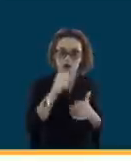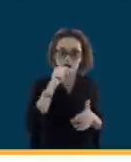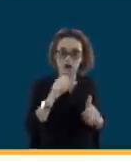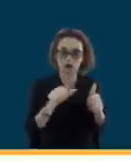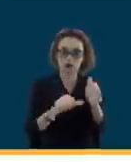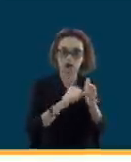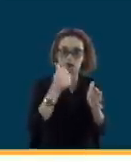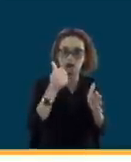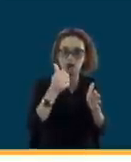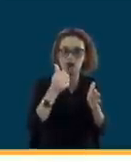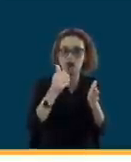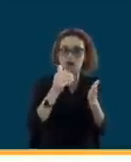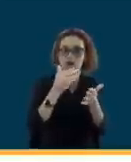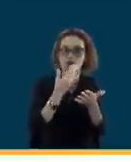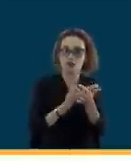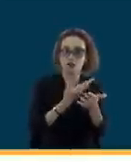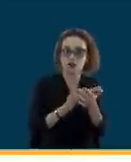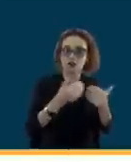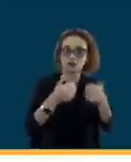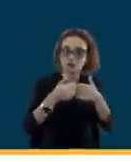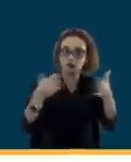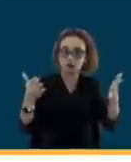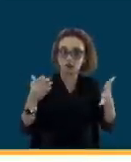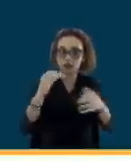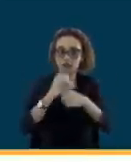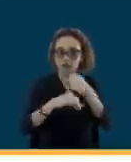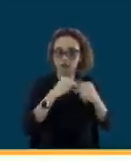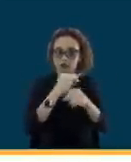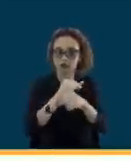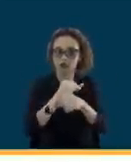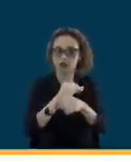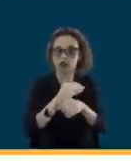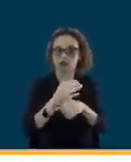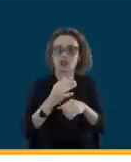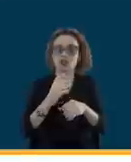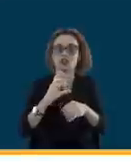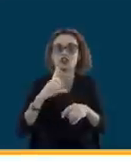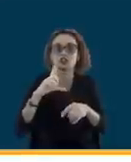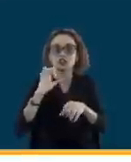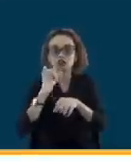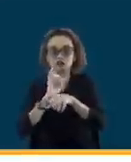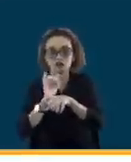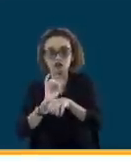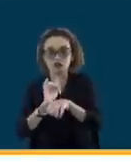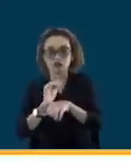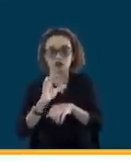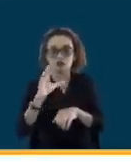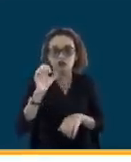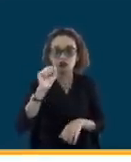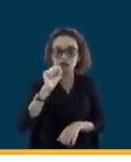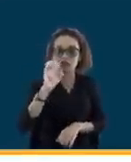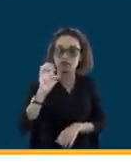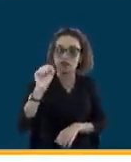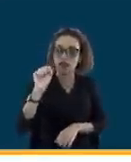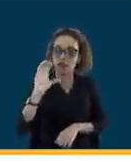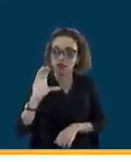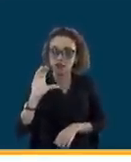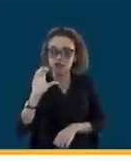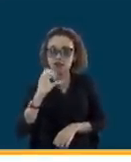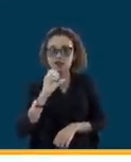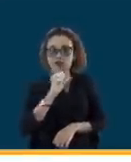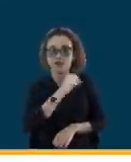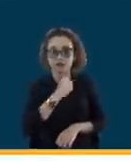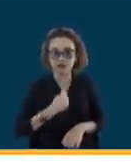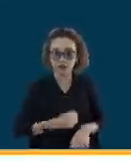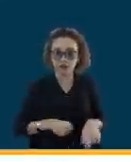aberta, online, está sendo transmitida pelos canais de Emergência Cultural, pelo canal do SESC Rio, pelo canal do SENAC do Rio também.